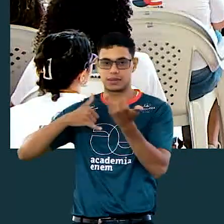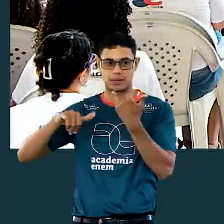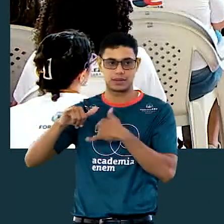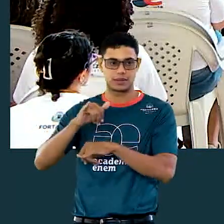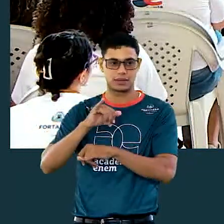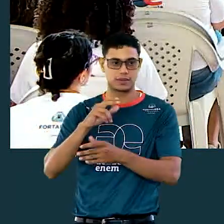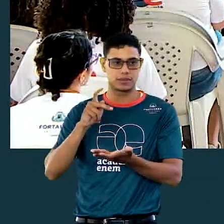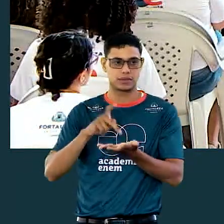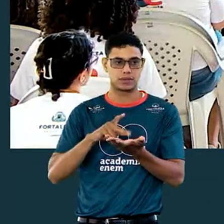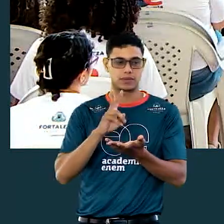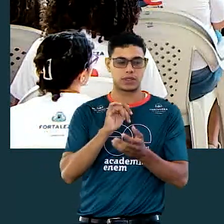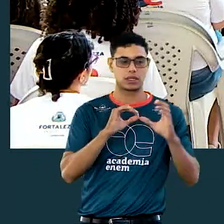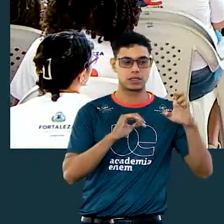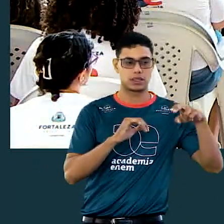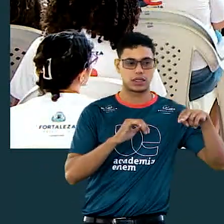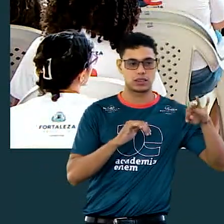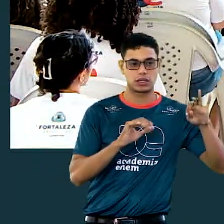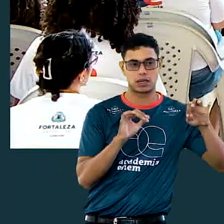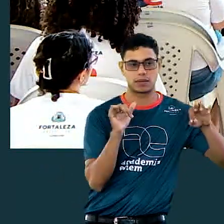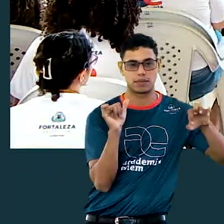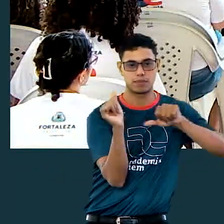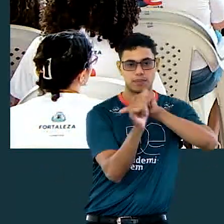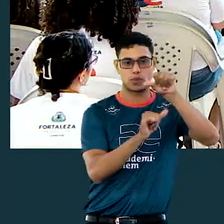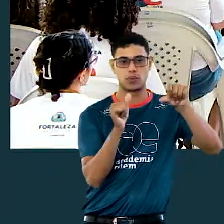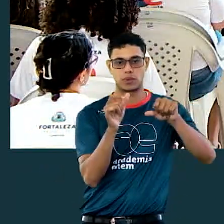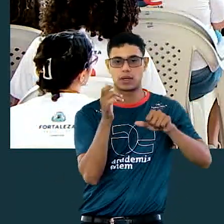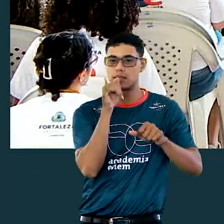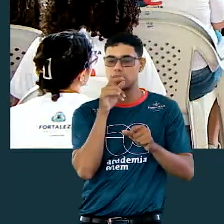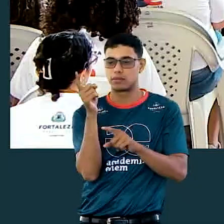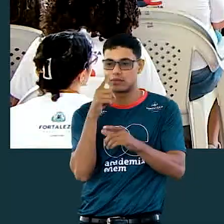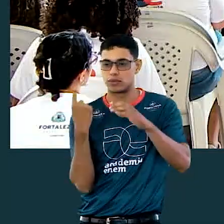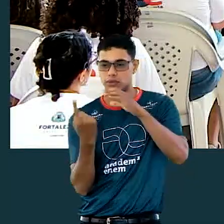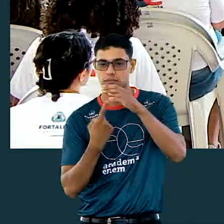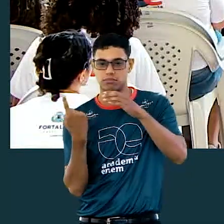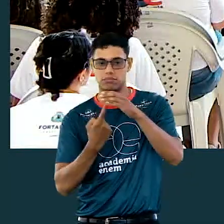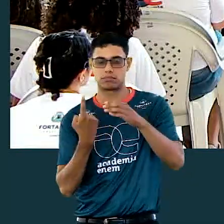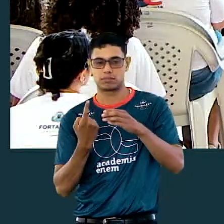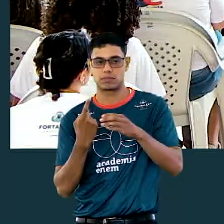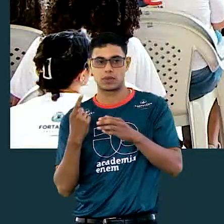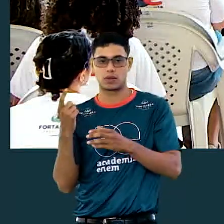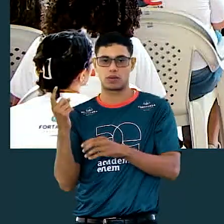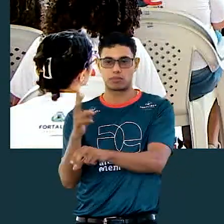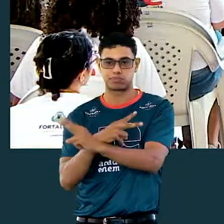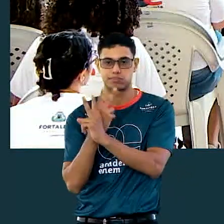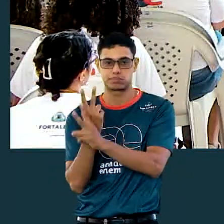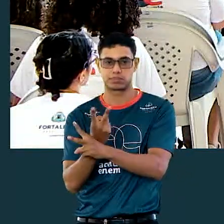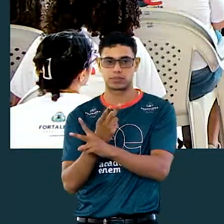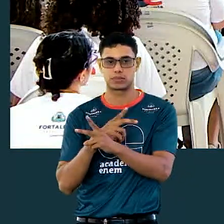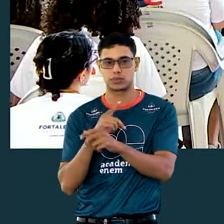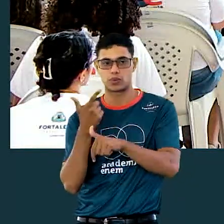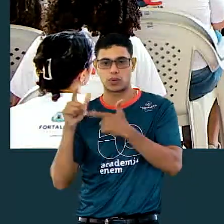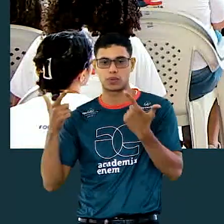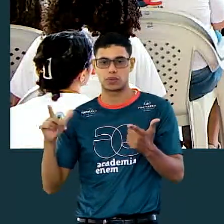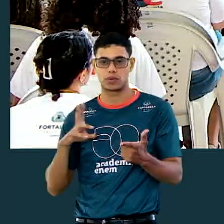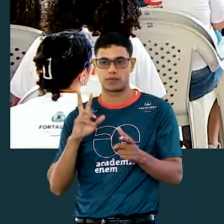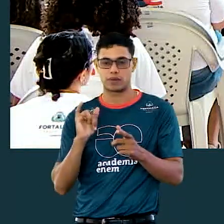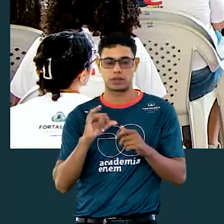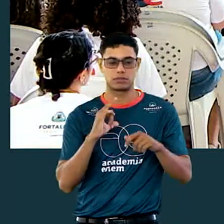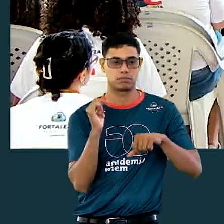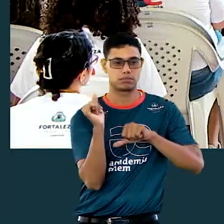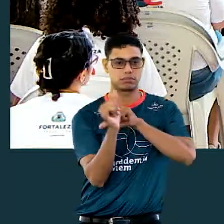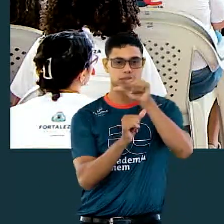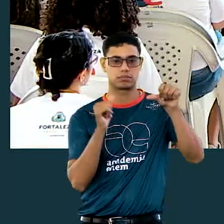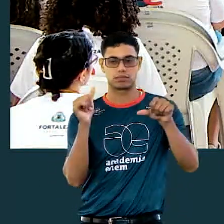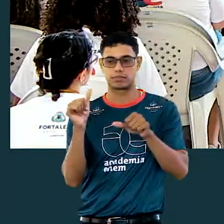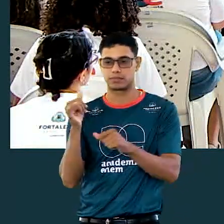em cinética, para girar a hélice do ventilador, do liquidificador, térmica, apesar de não ser útil, mas